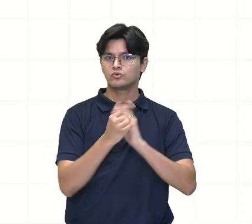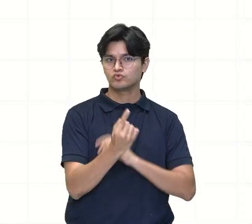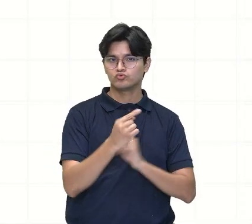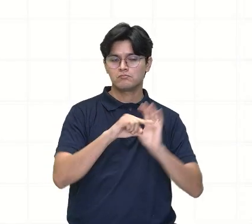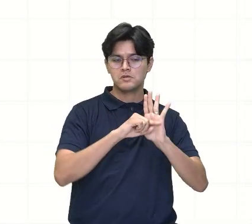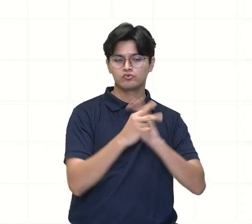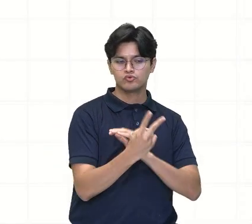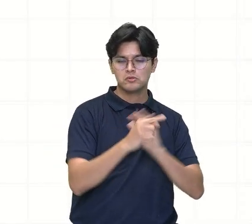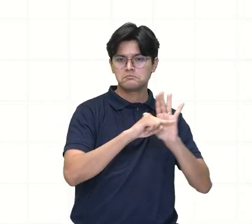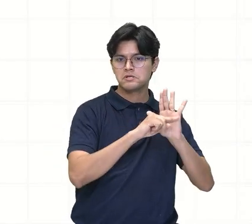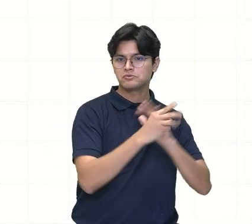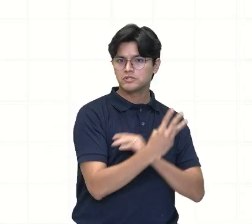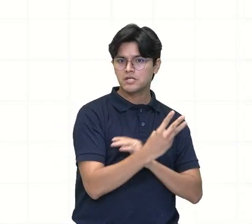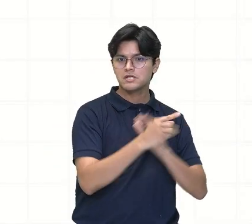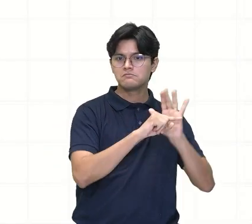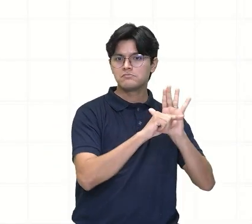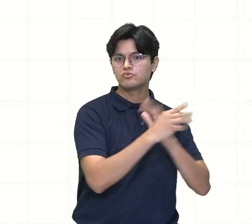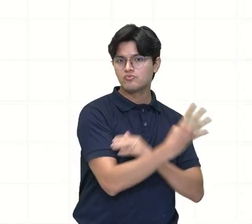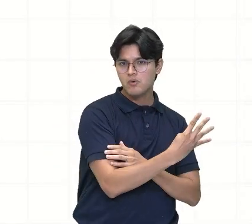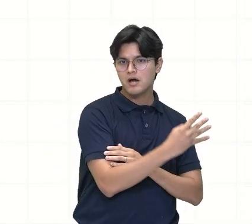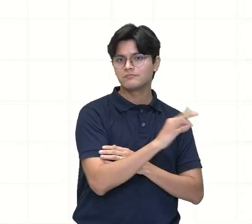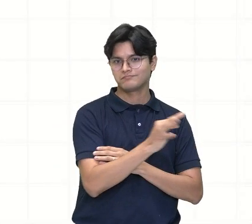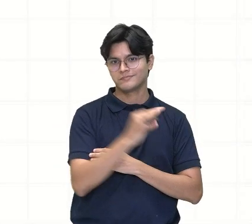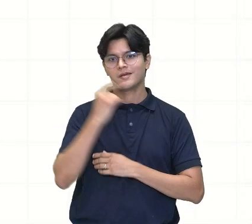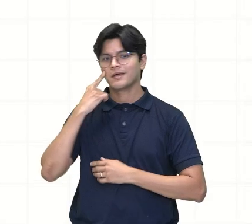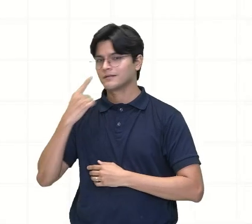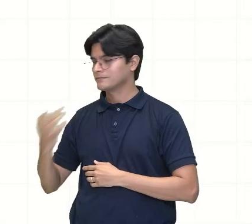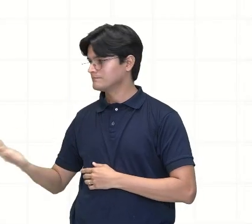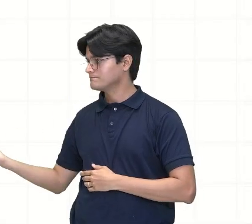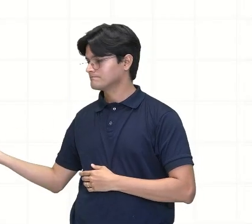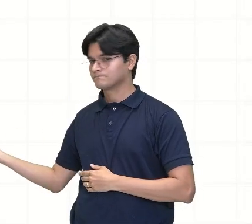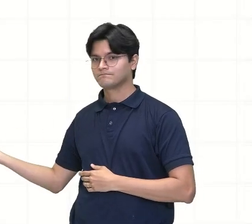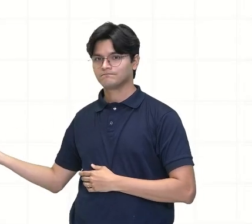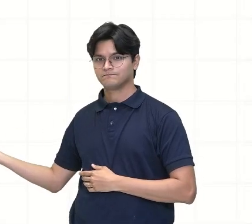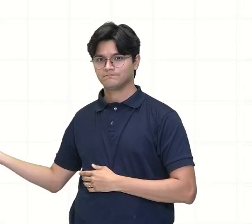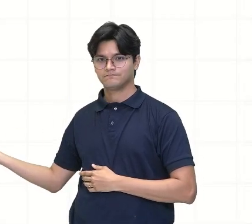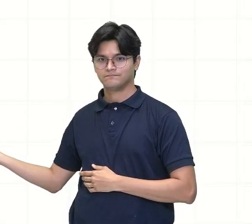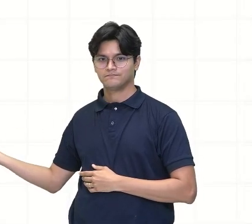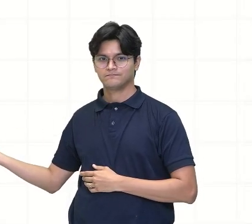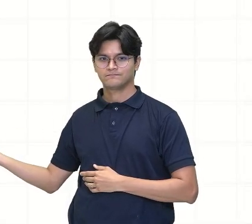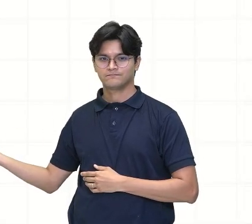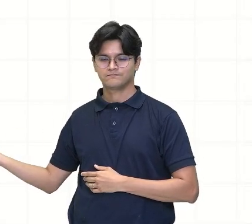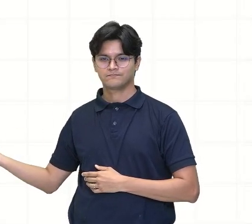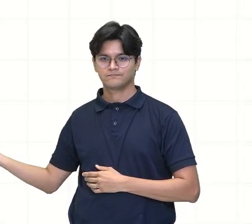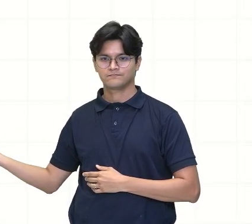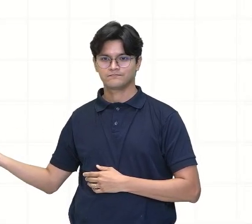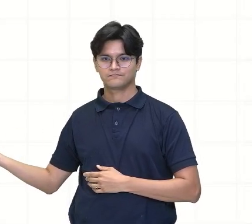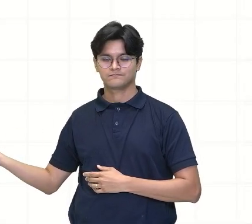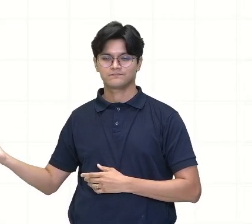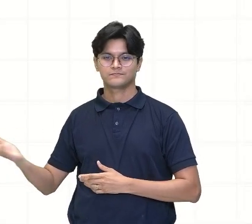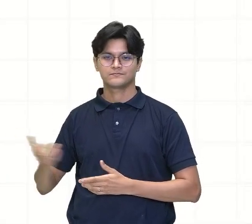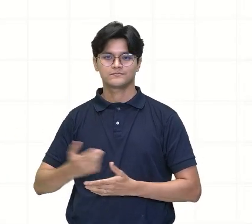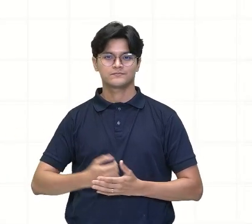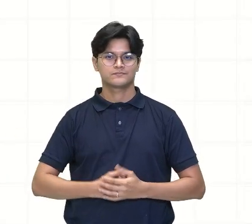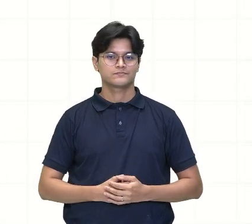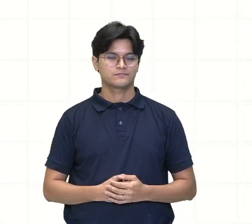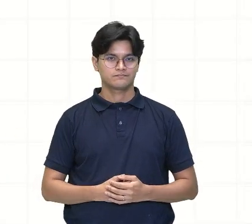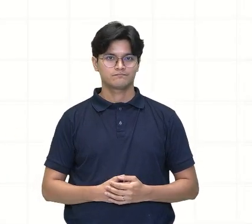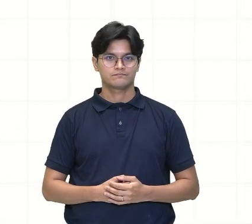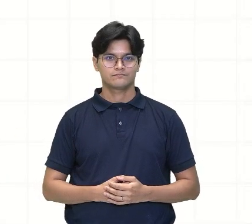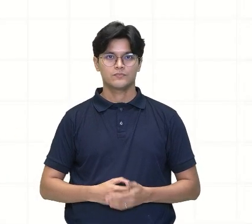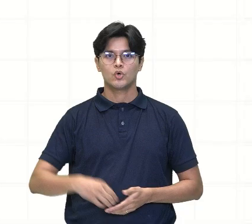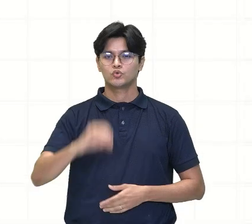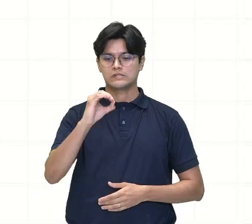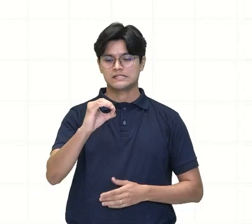números negativos. O menos 1 está antes do zero, o menos 2 está antes do menos 1, o